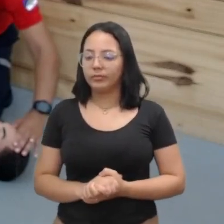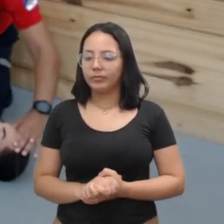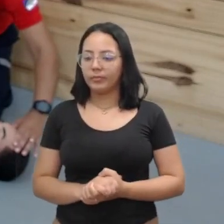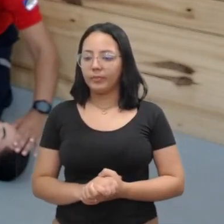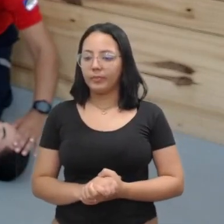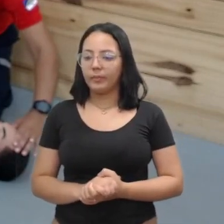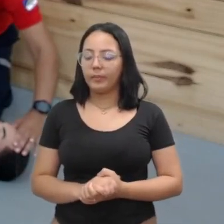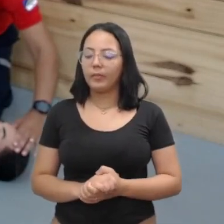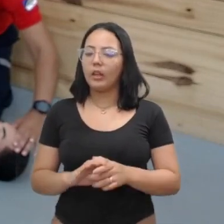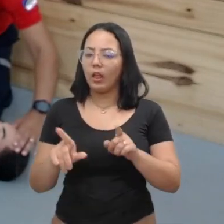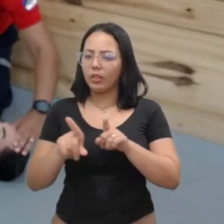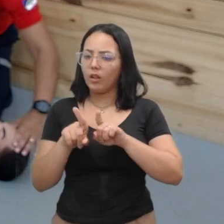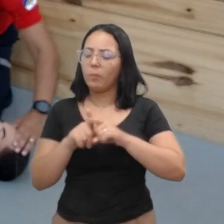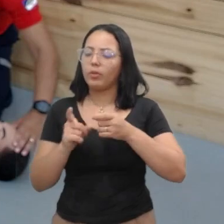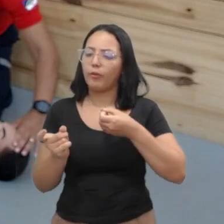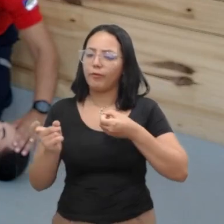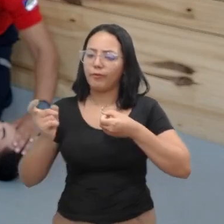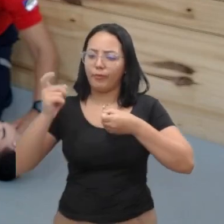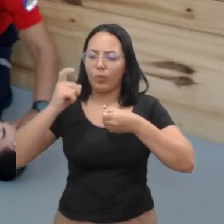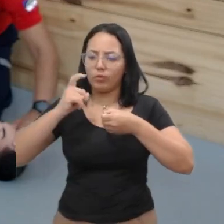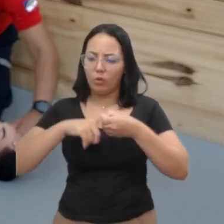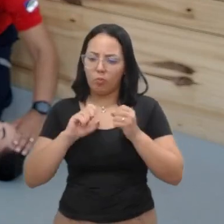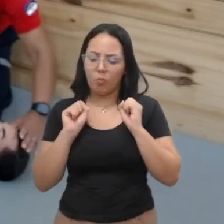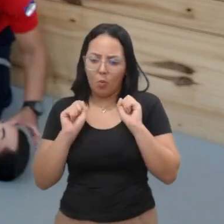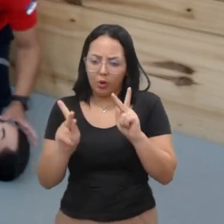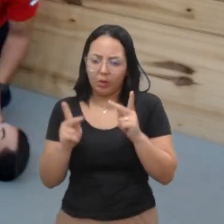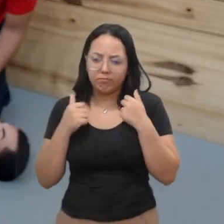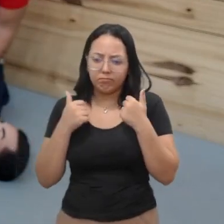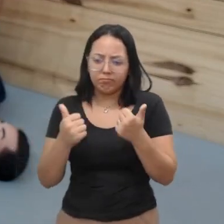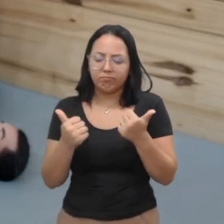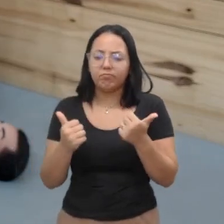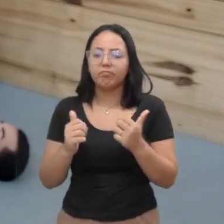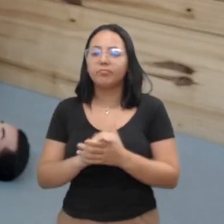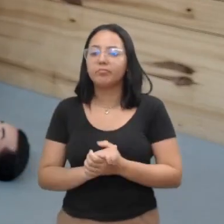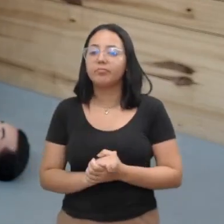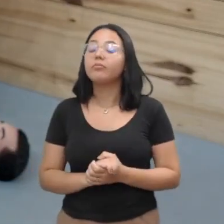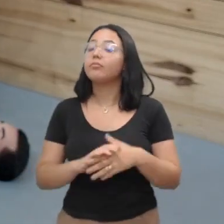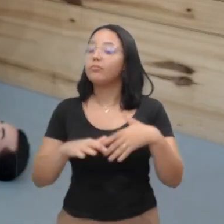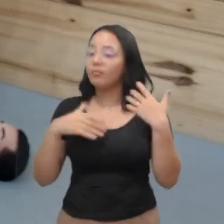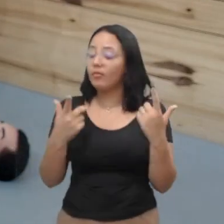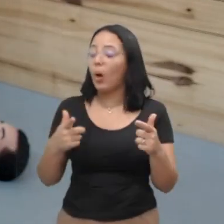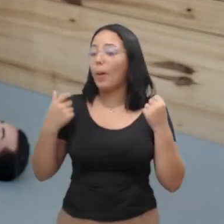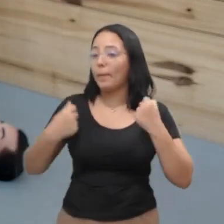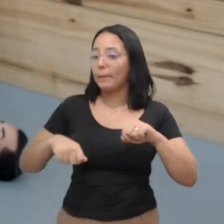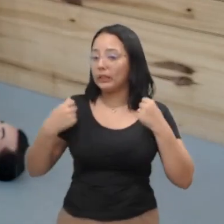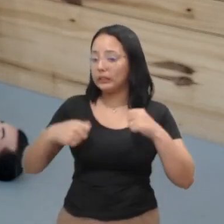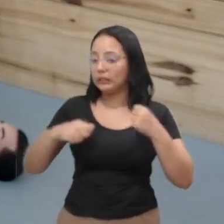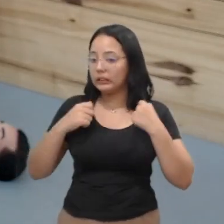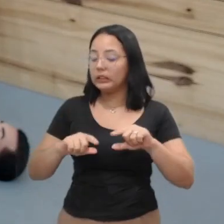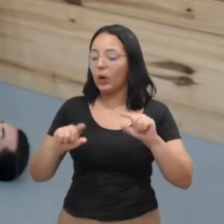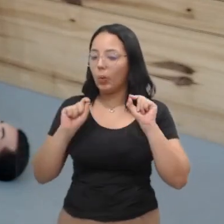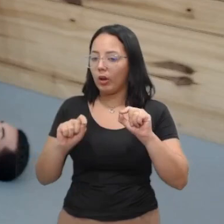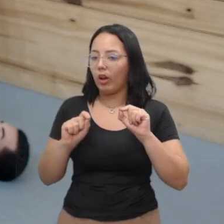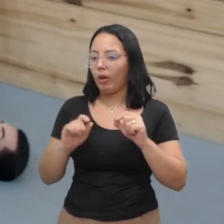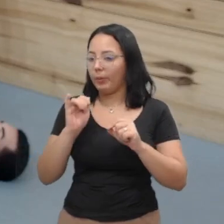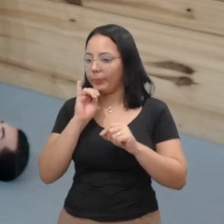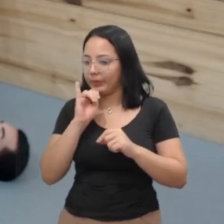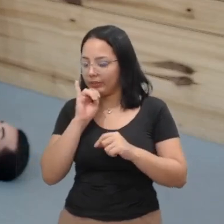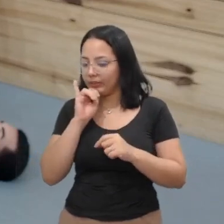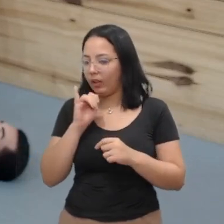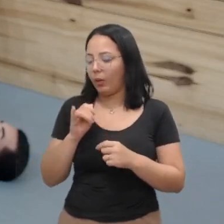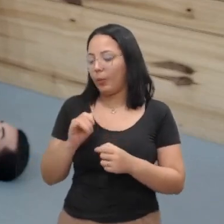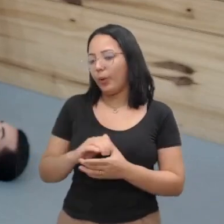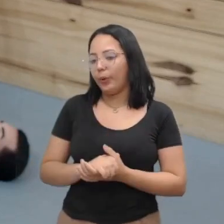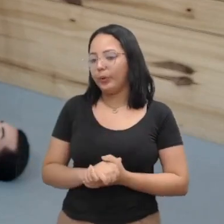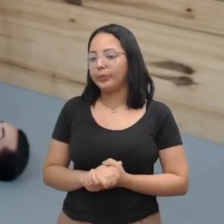cardio dele tá, a pulsação dele tá ok, tá? Mas ele não voltou ainda. Aí você precisa colocar ele de